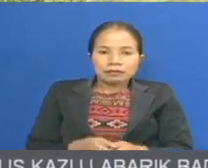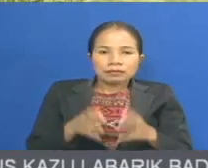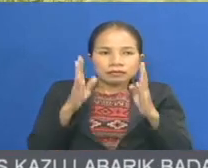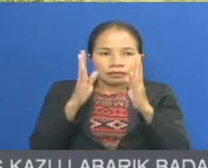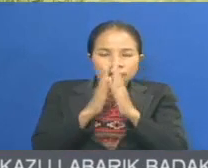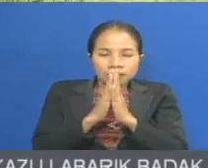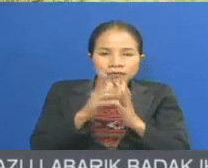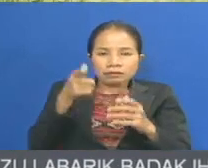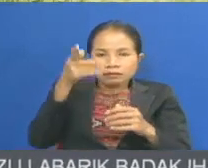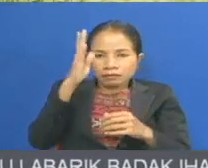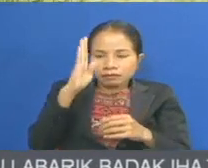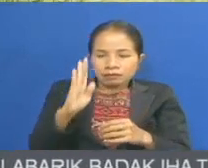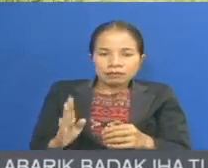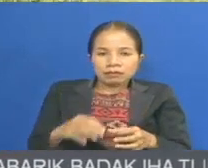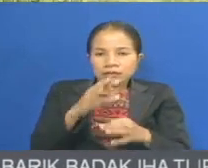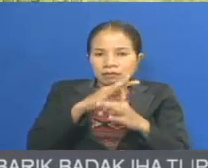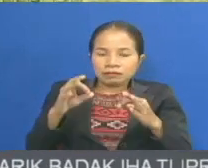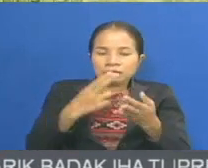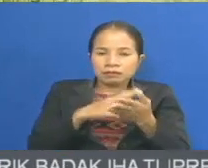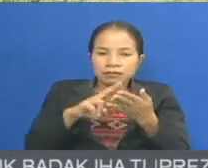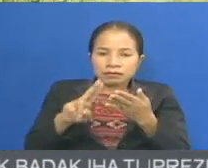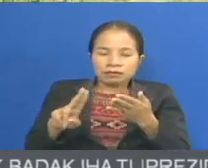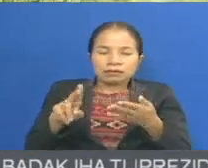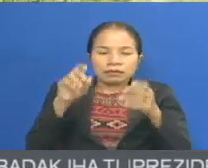Roma, o Espírito Santo de Leleno.